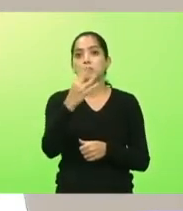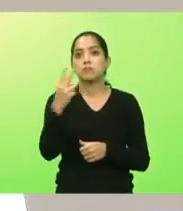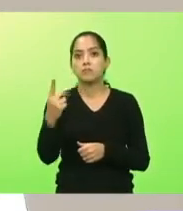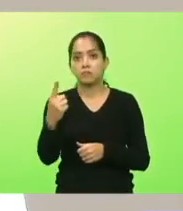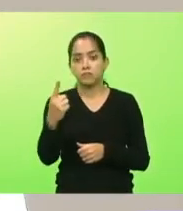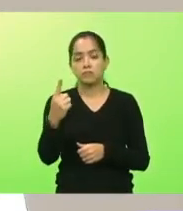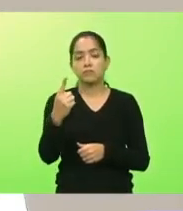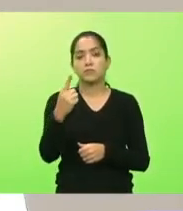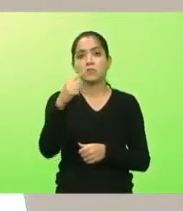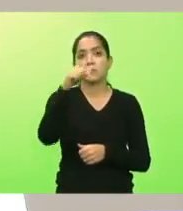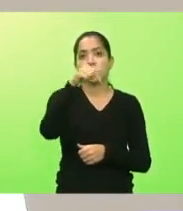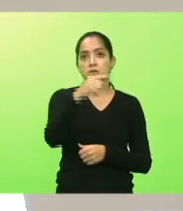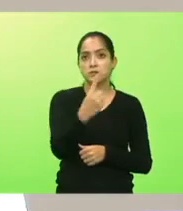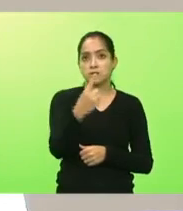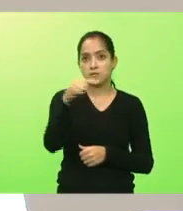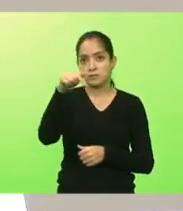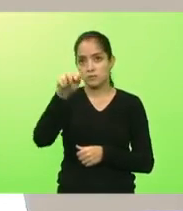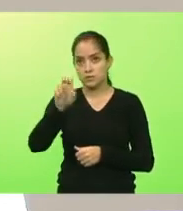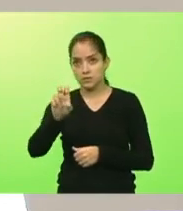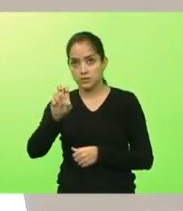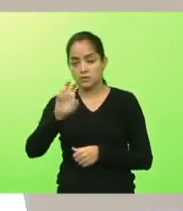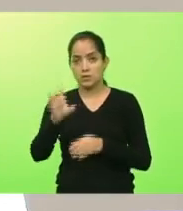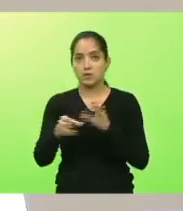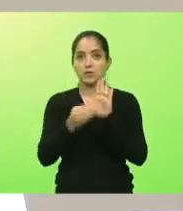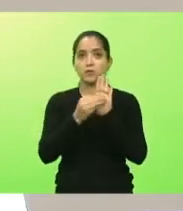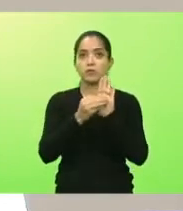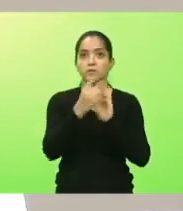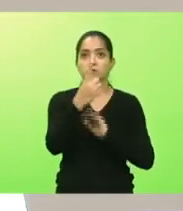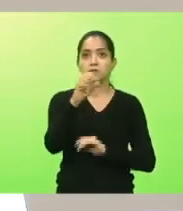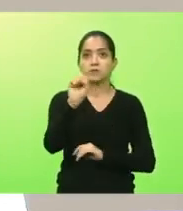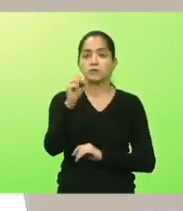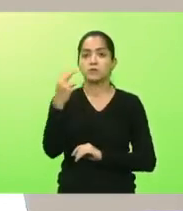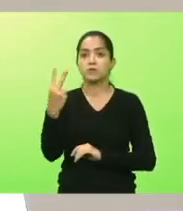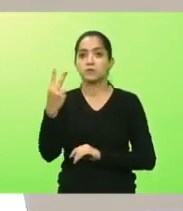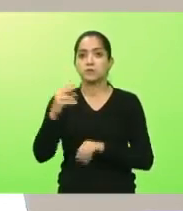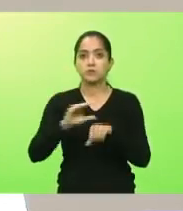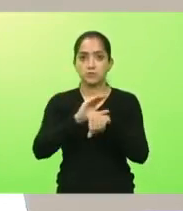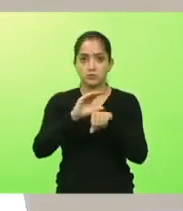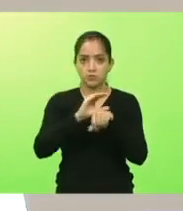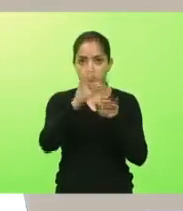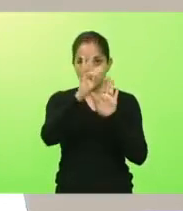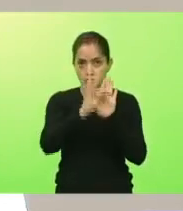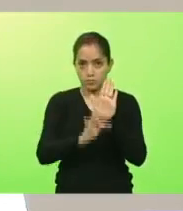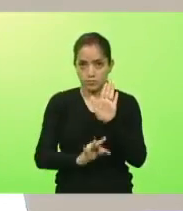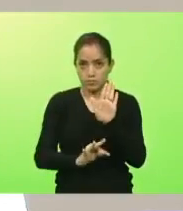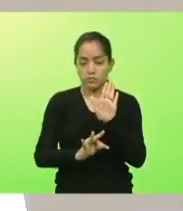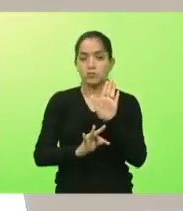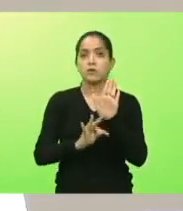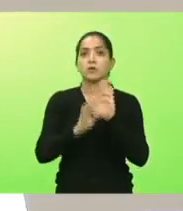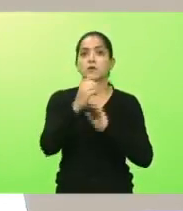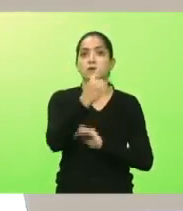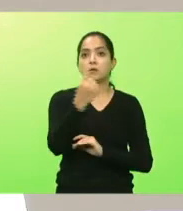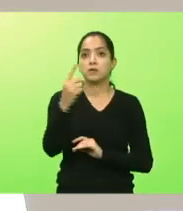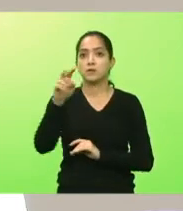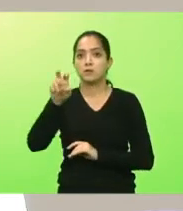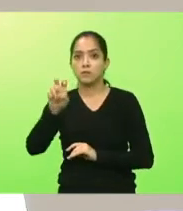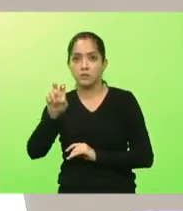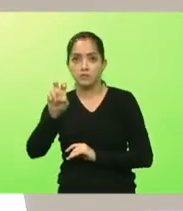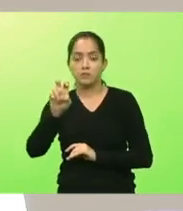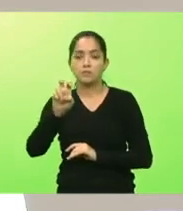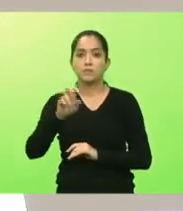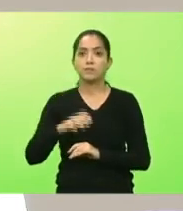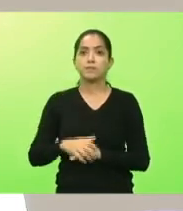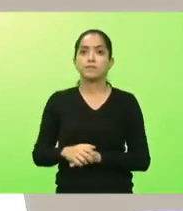175, incluir o artigo 182-A no texto constitucional, bem como o artigo 115 no ato das